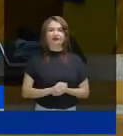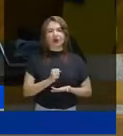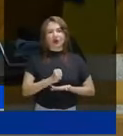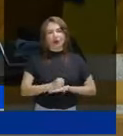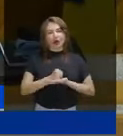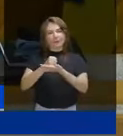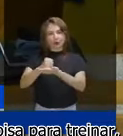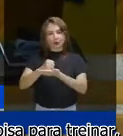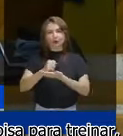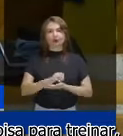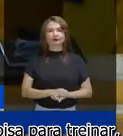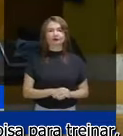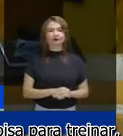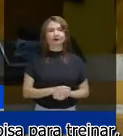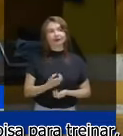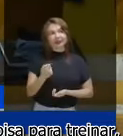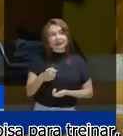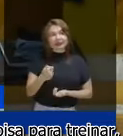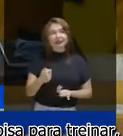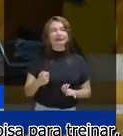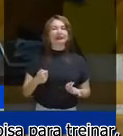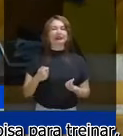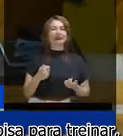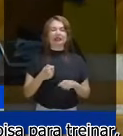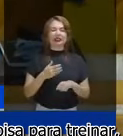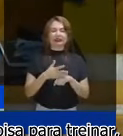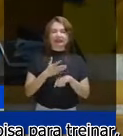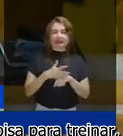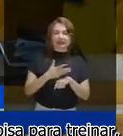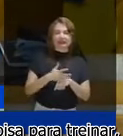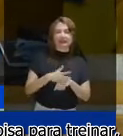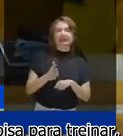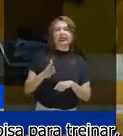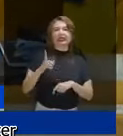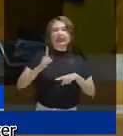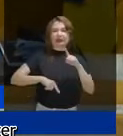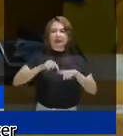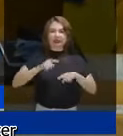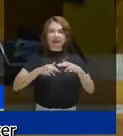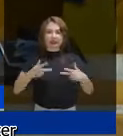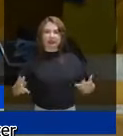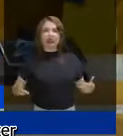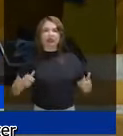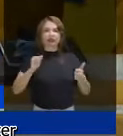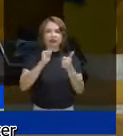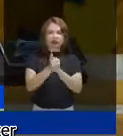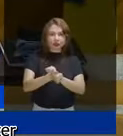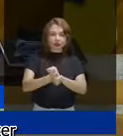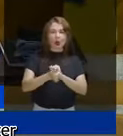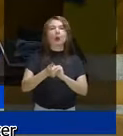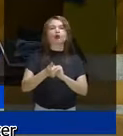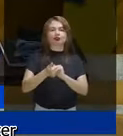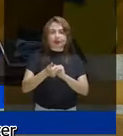patrocínio, digamos assim, para a Ana. Ela estava precisando de alguma coisa para treinar, algum material esportivo. Nós conseguimos